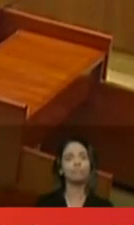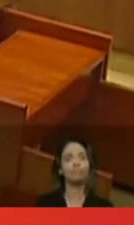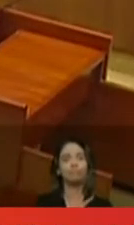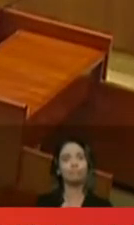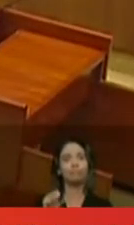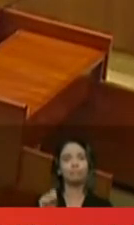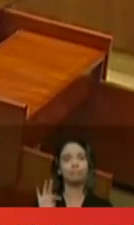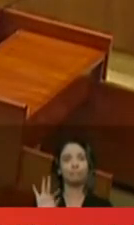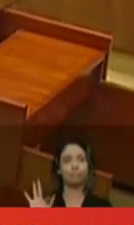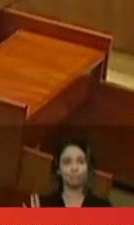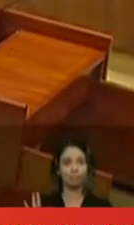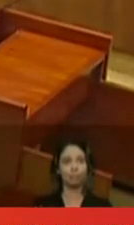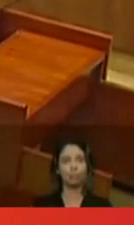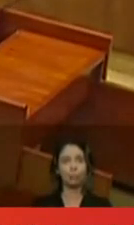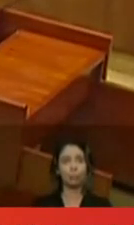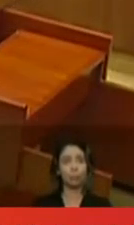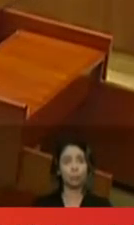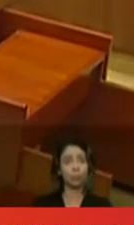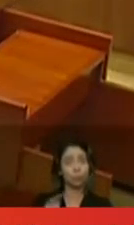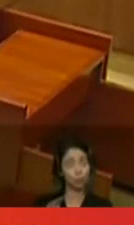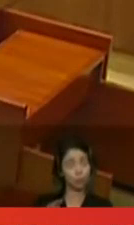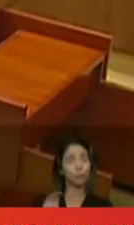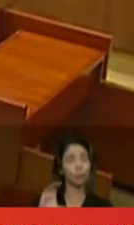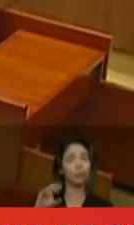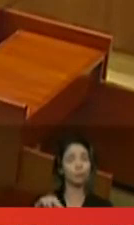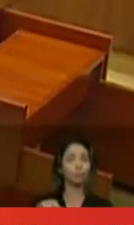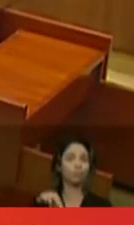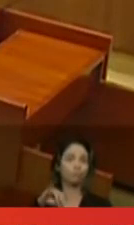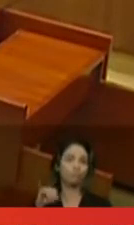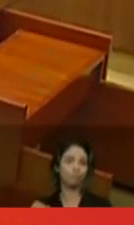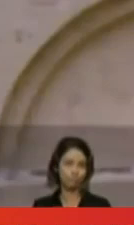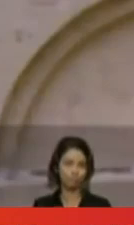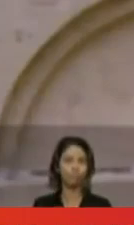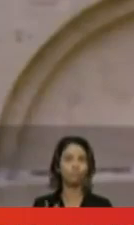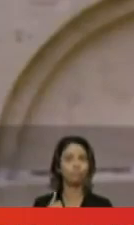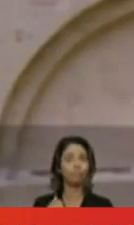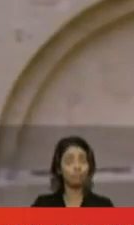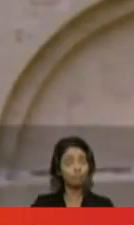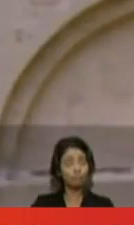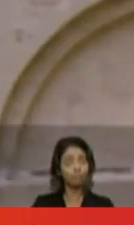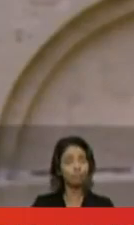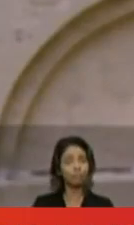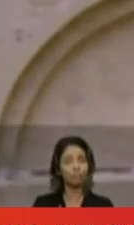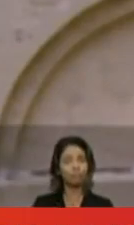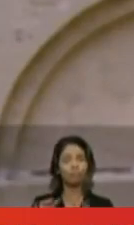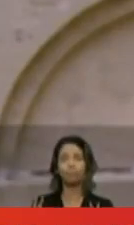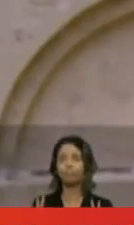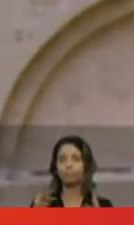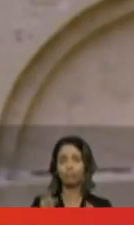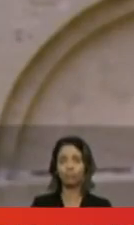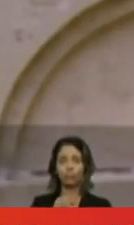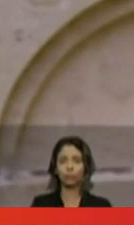aberração. É um crime. É um vandalismo. Esse é o ponto. Vamos fazer uma oposição. O problema é que estão colocando na